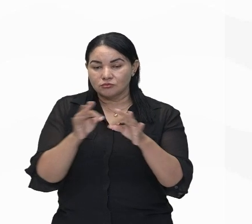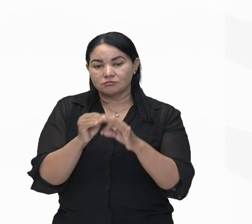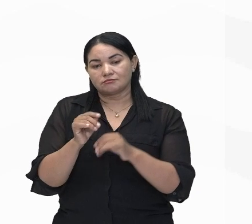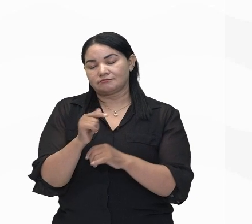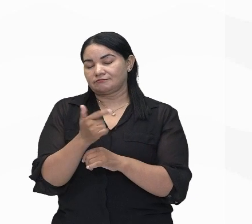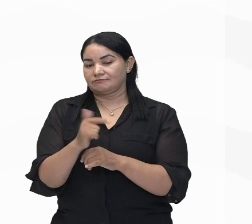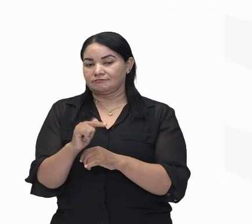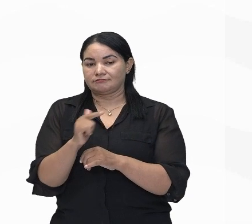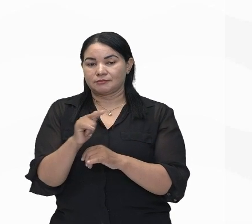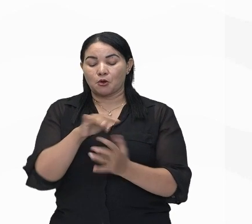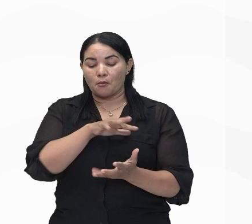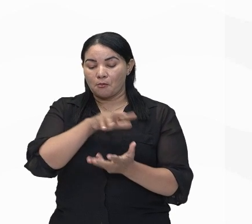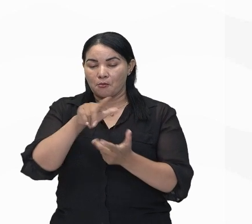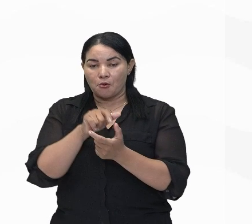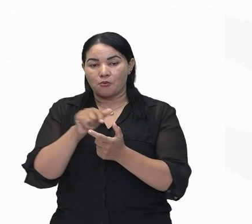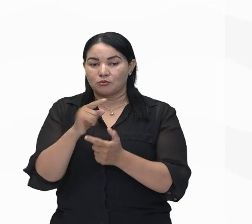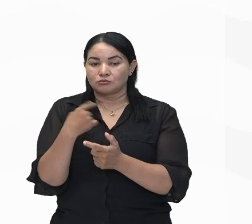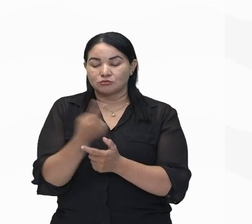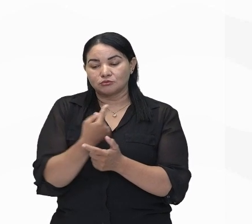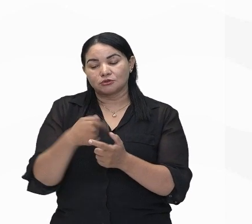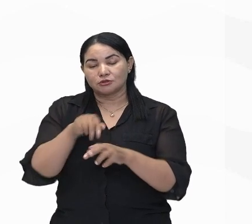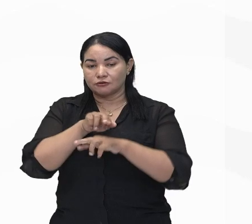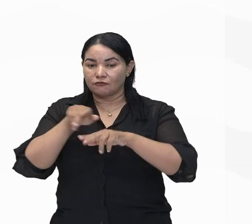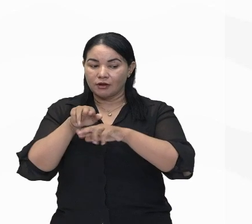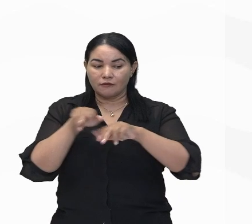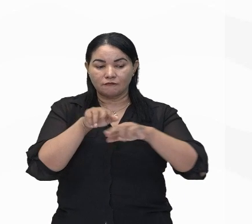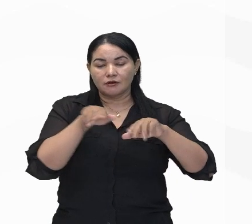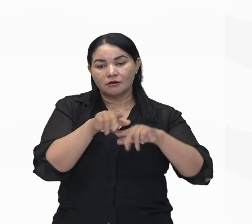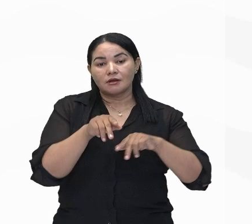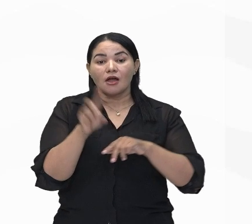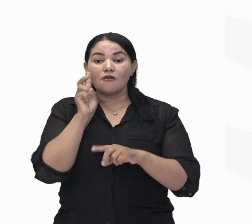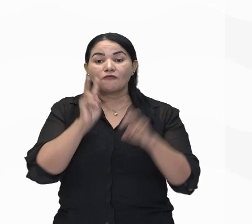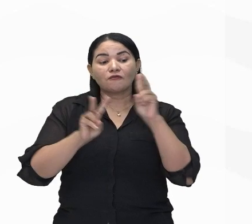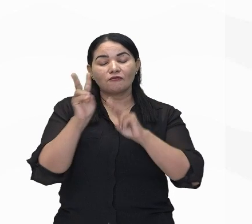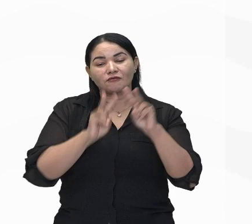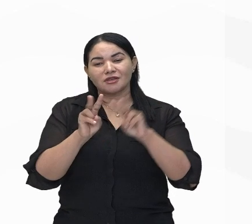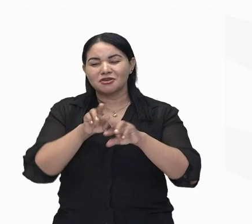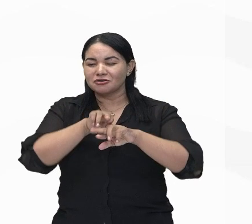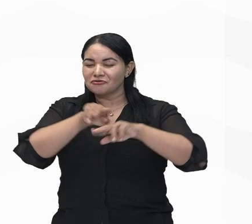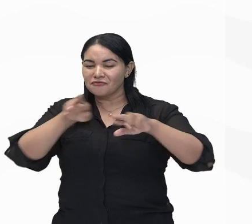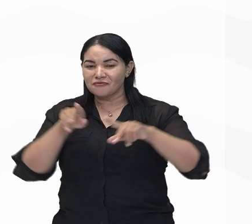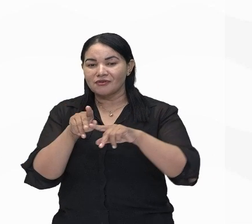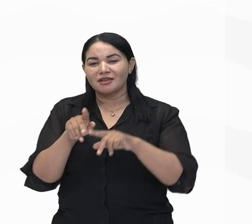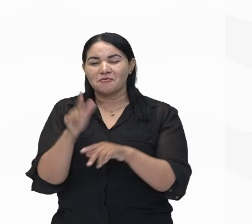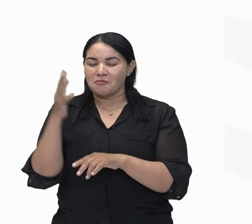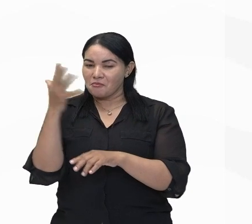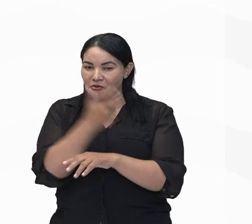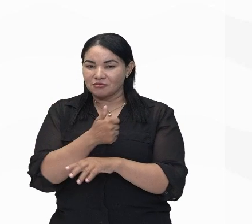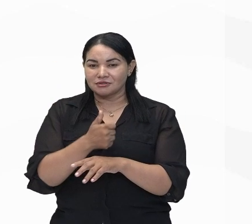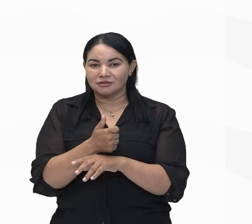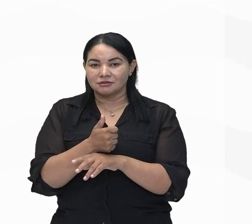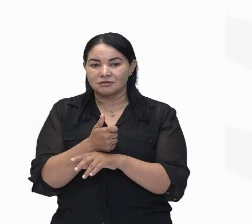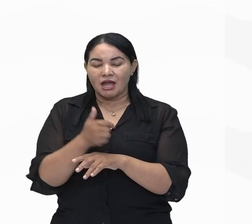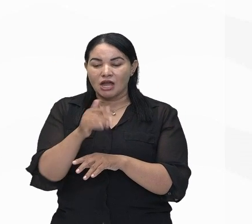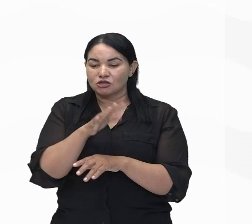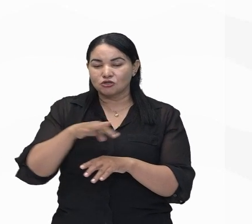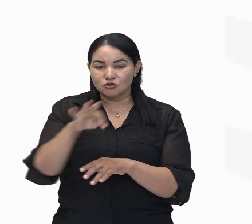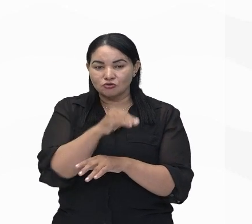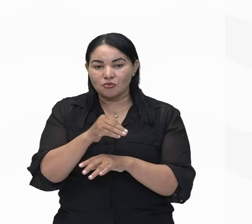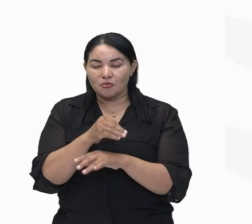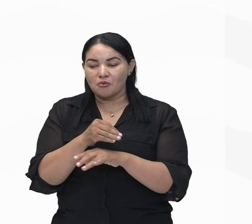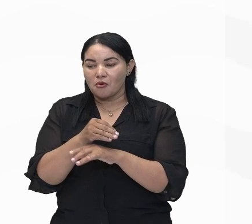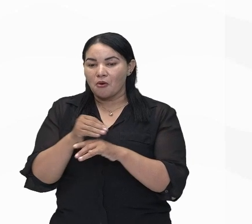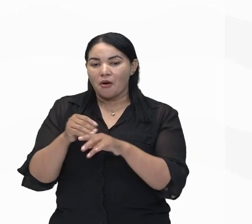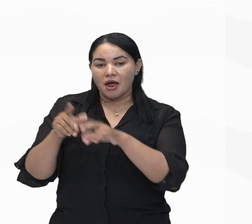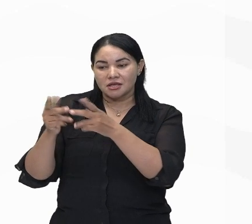diferentes, né? E é lindo isso, né? É bonita essa pluralidade, né? Não ter todo mundo igual. Tem muitas coisas